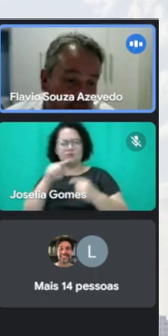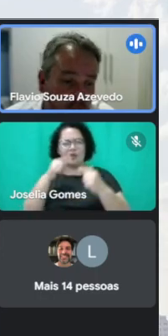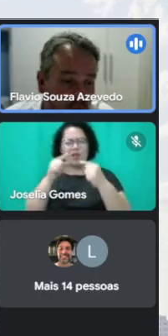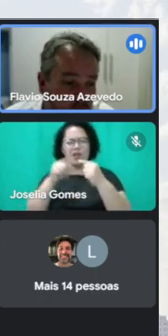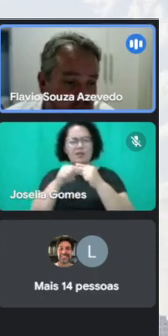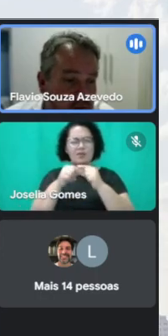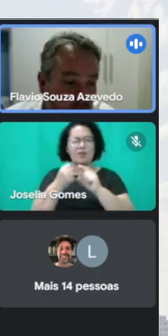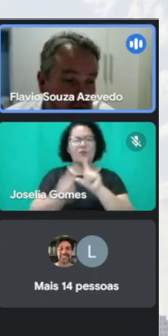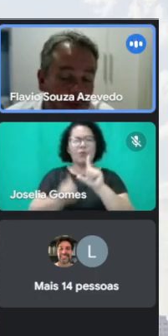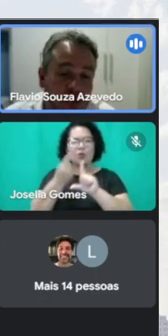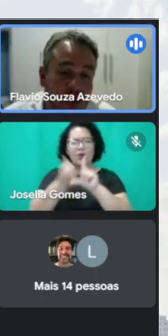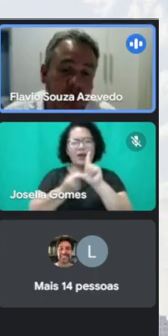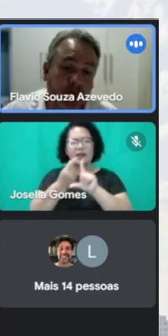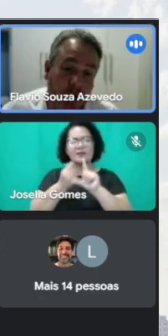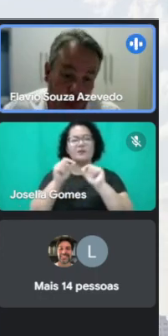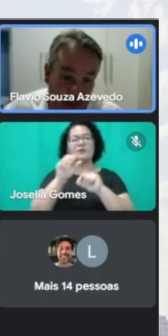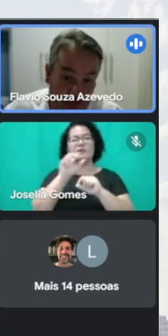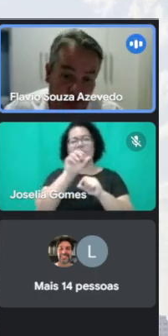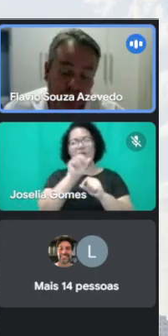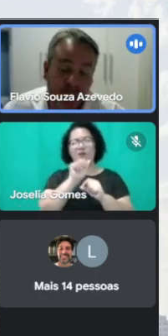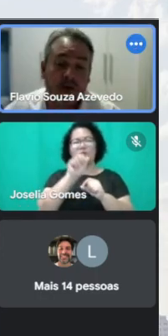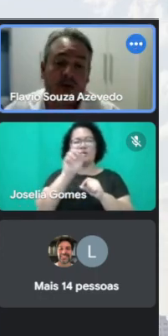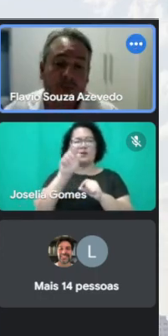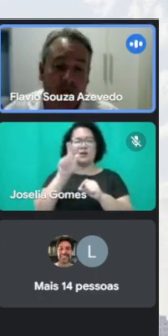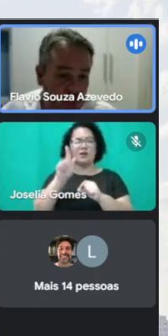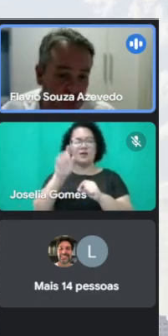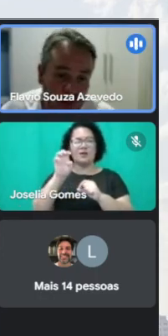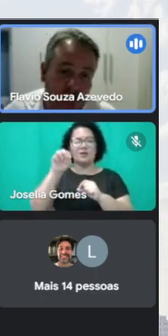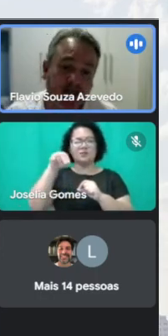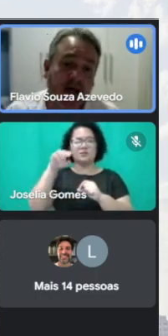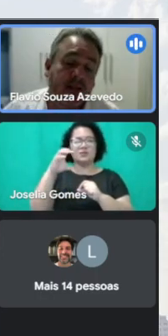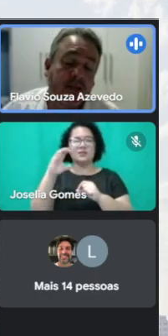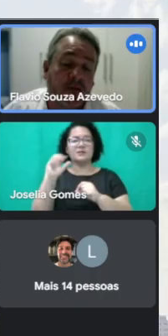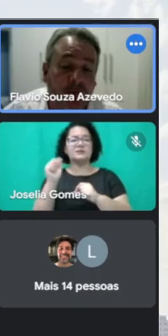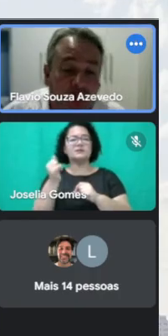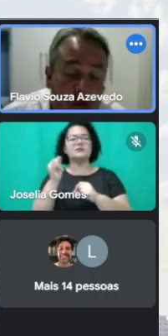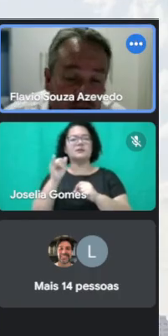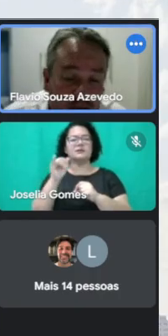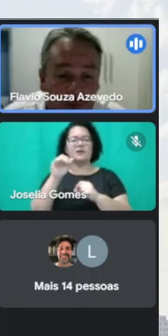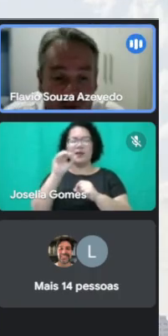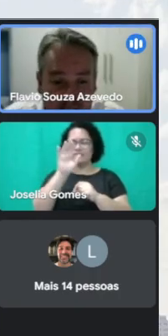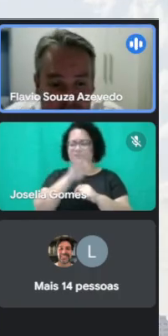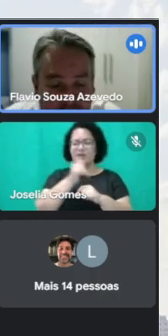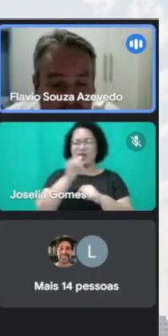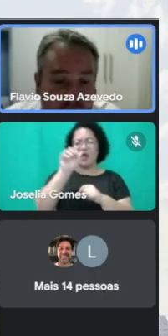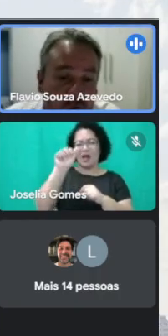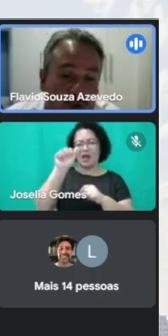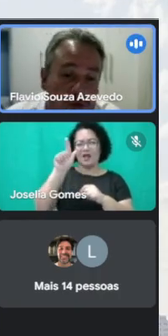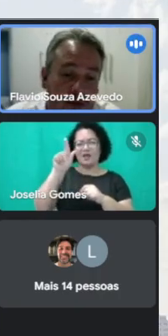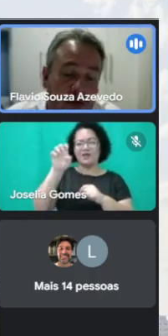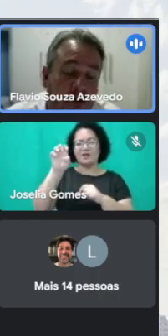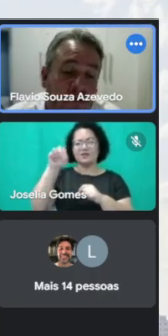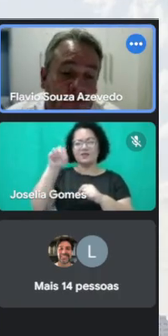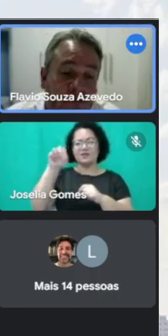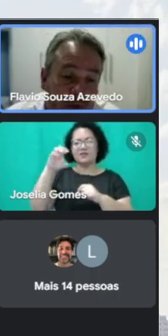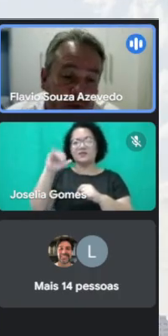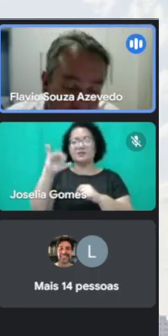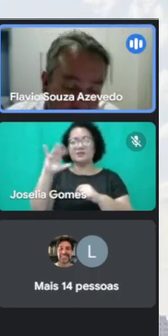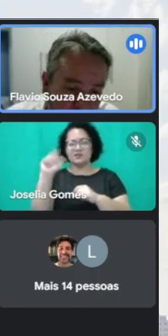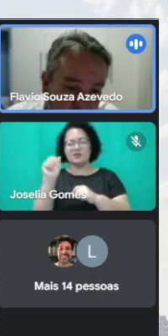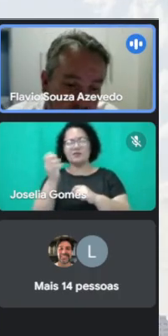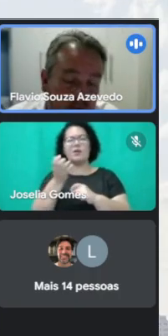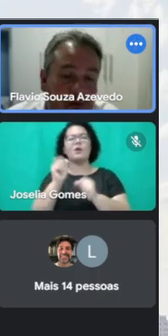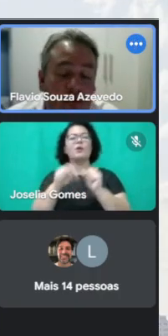agência, né, que procura desenvolver projetos para o Recife, para desenvolver a cidade e captar recursos, né? Então,